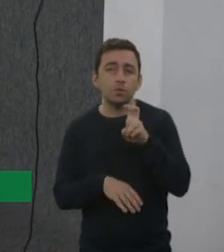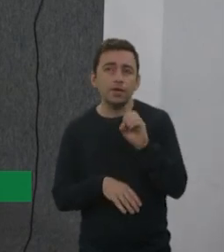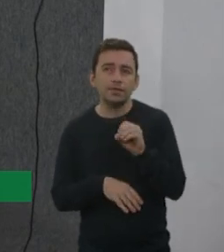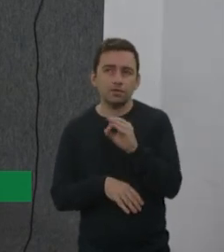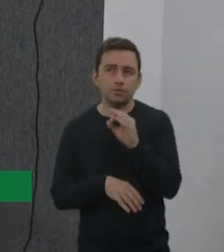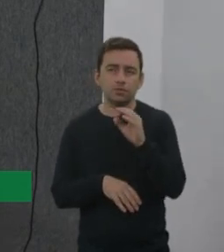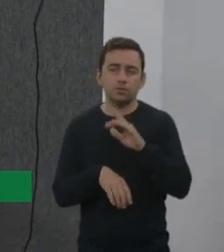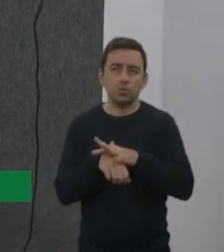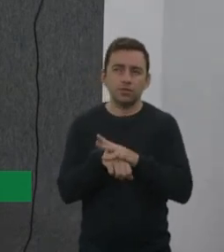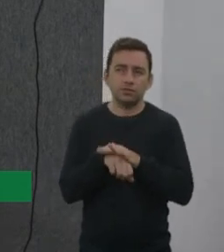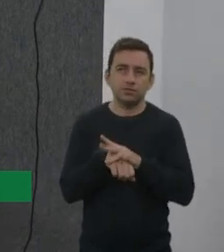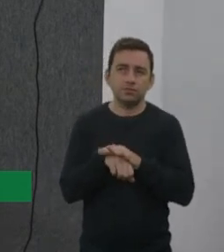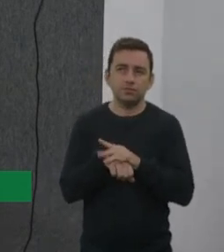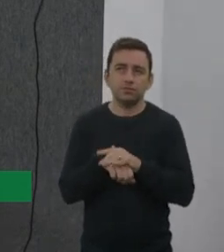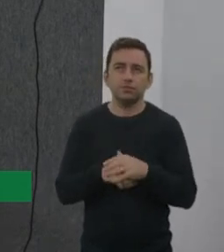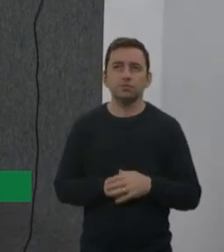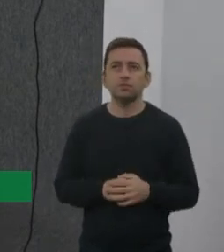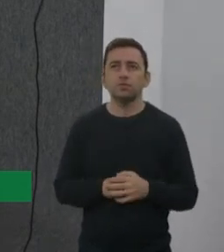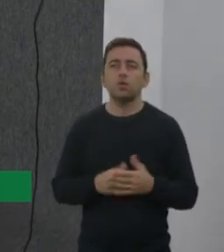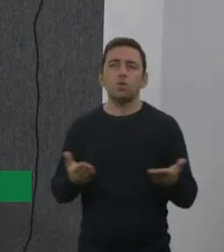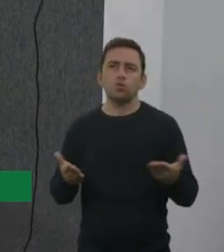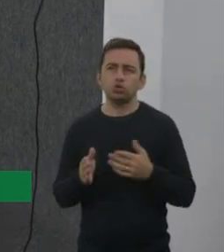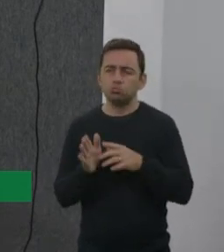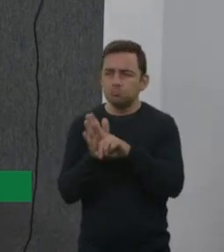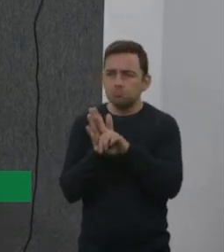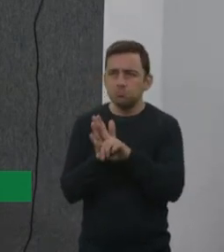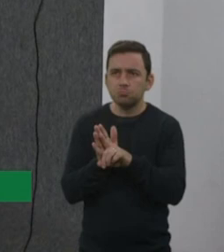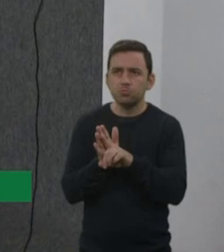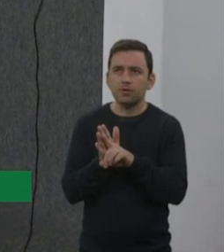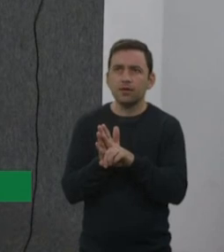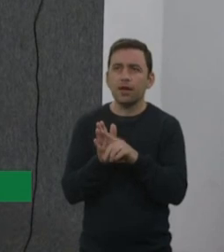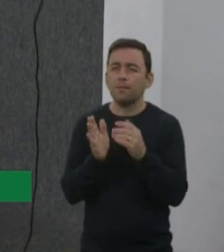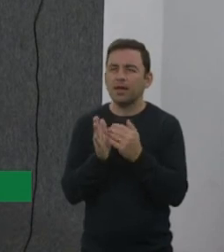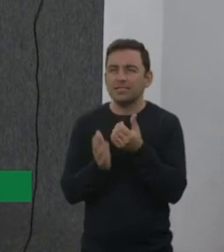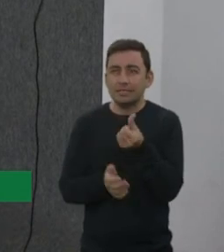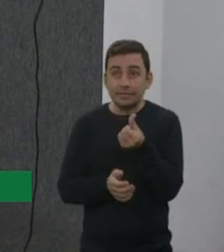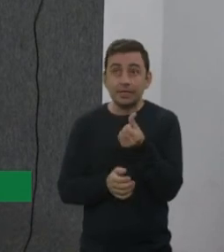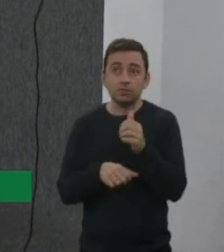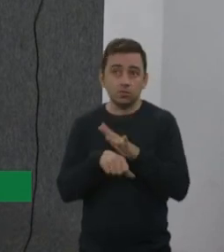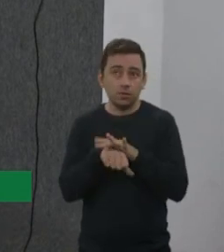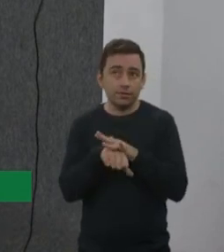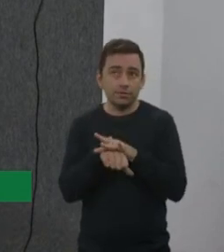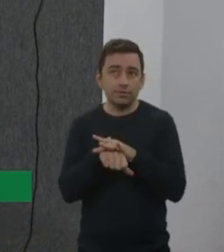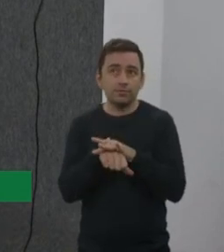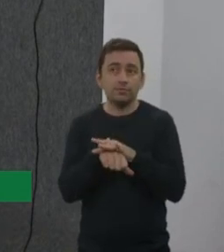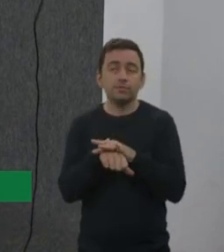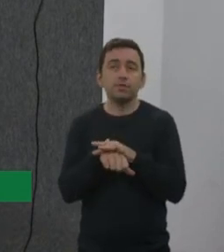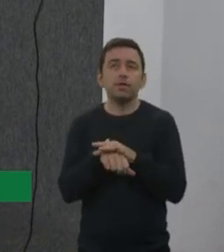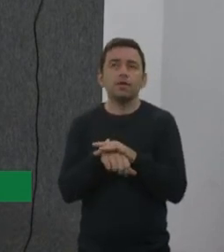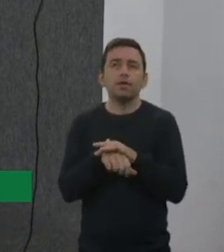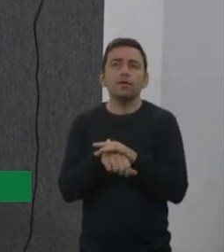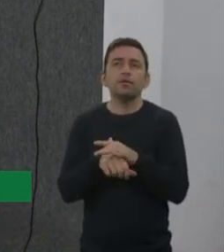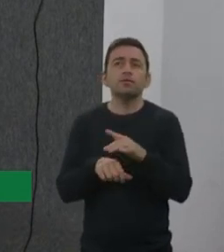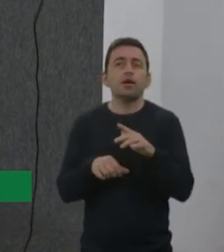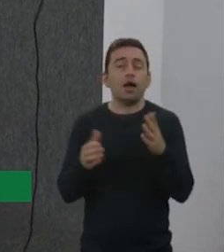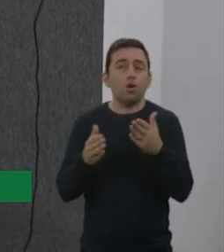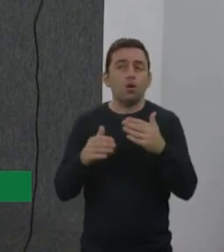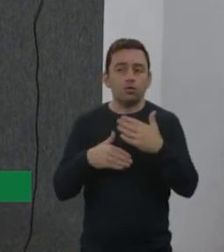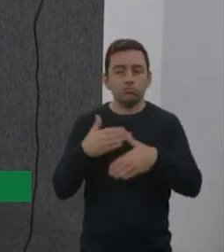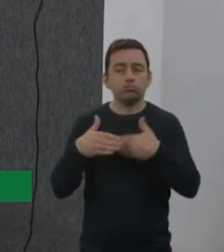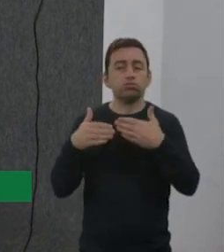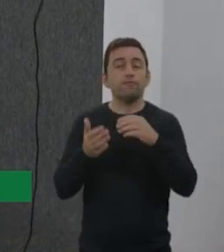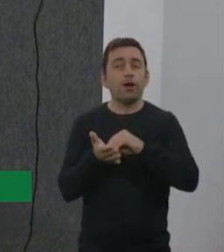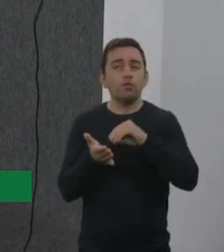Atualmente, nós rastreamos 6 doenças e, atualmente, a gente precisa avançar para a